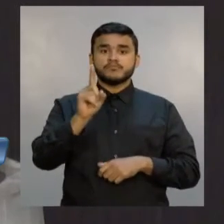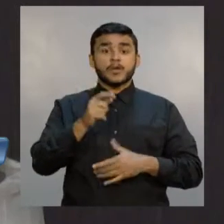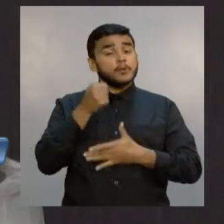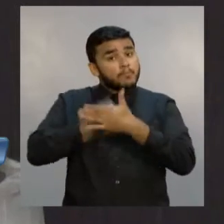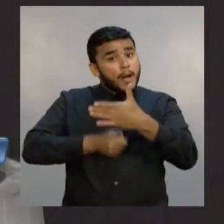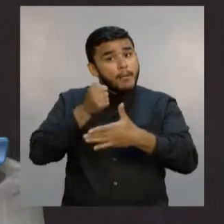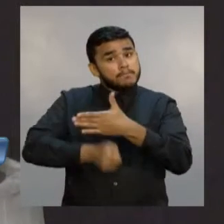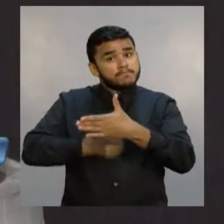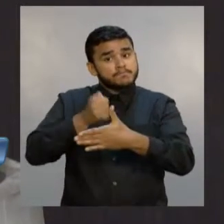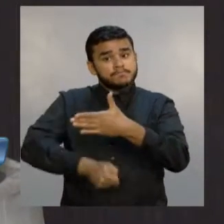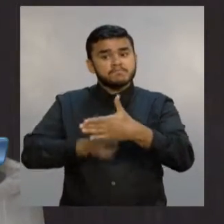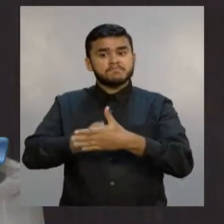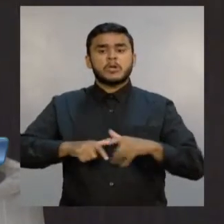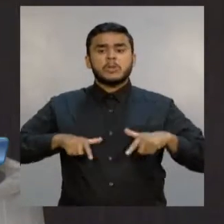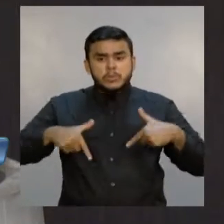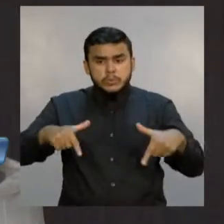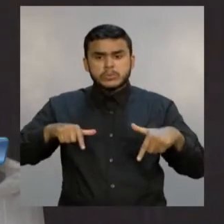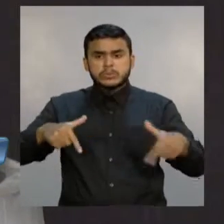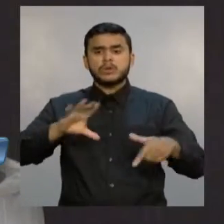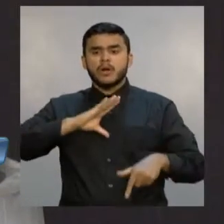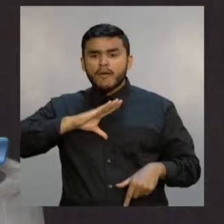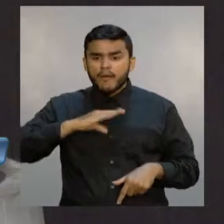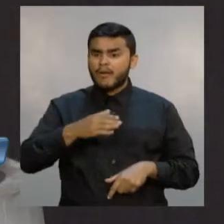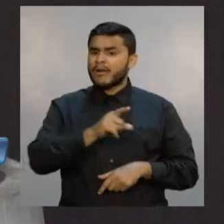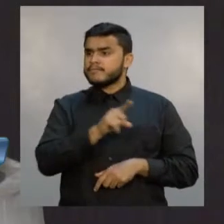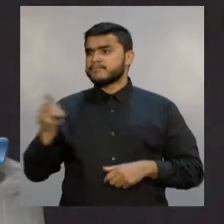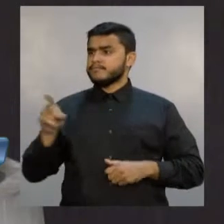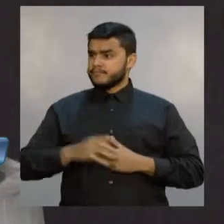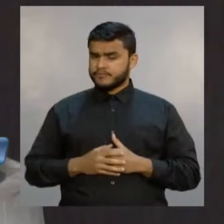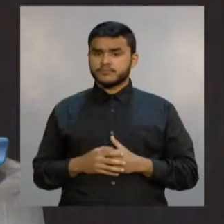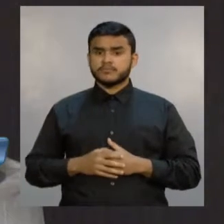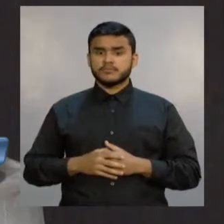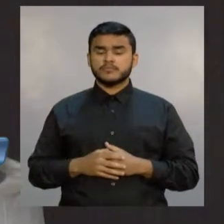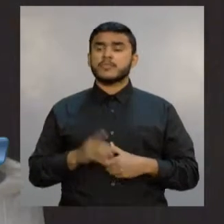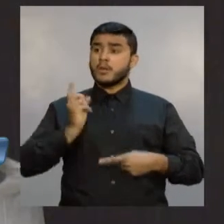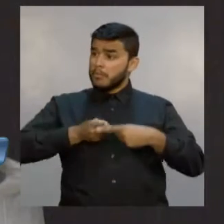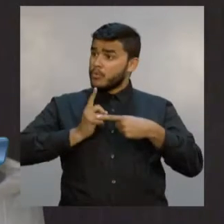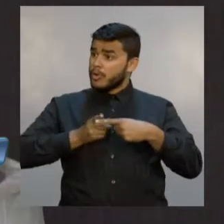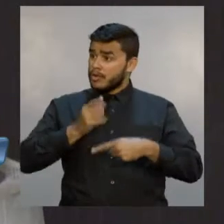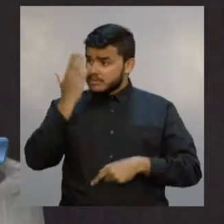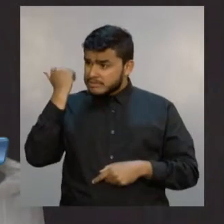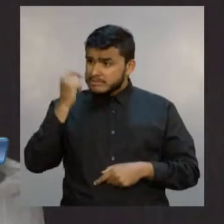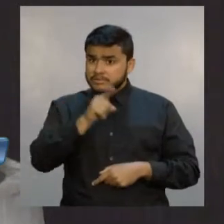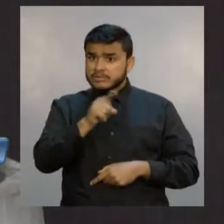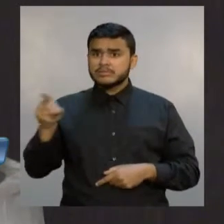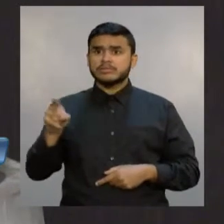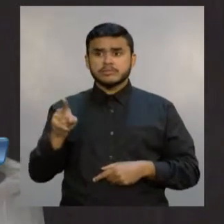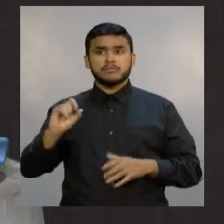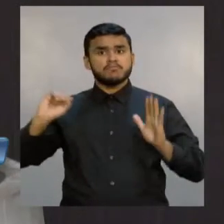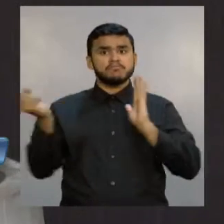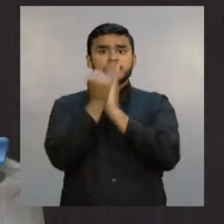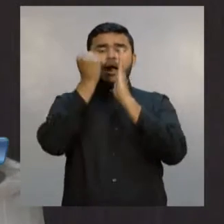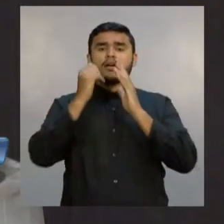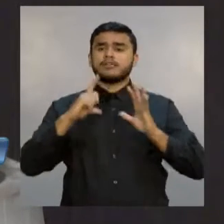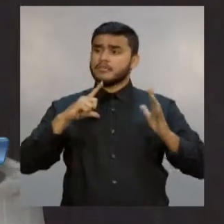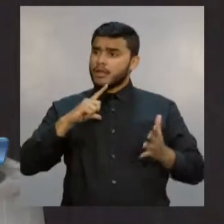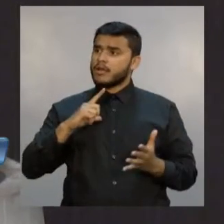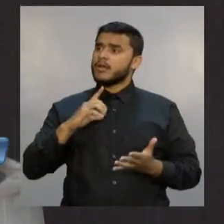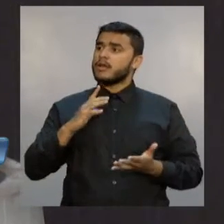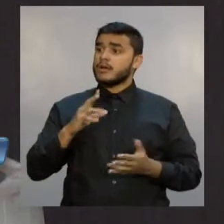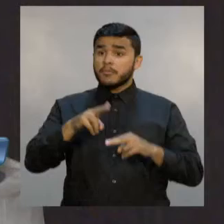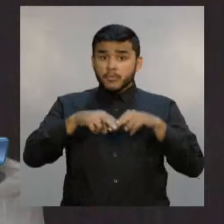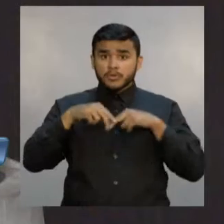luta. Por isso, as mulheres estarão em marcha, logo mais às 15 horas, na Praça